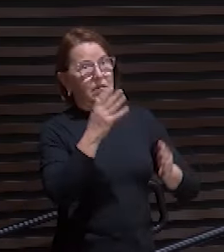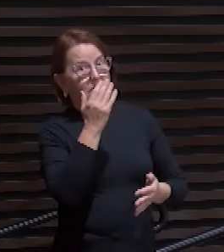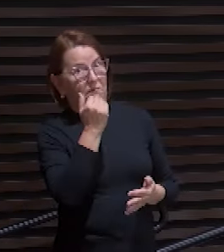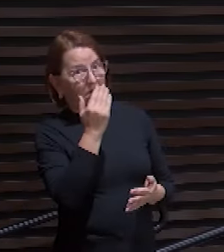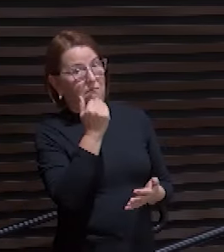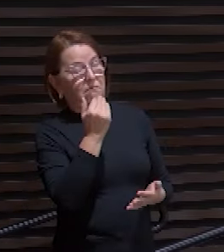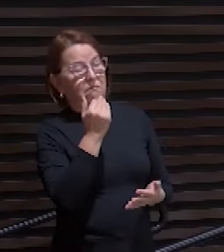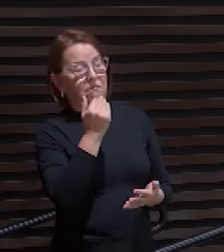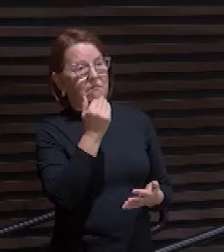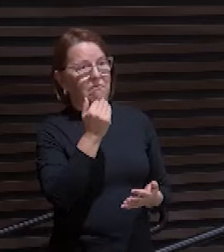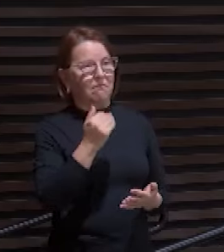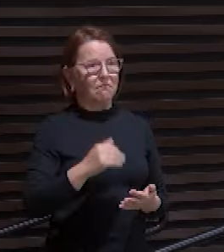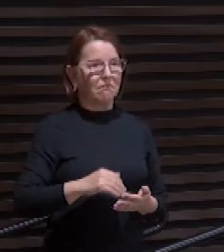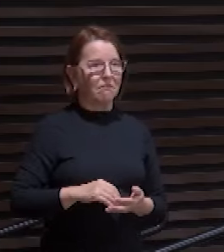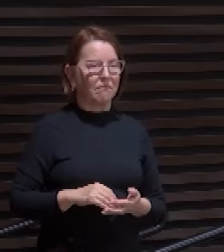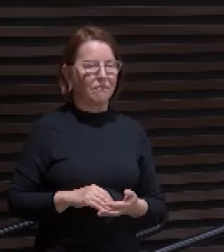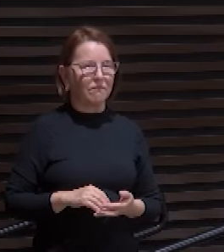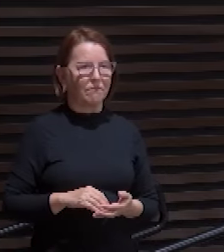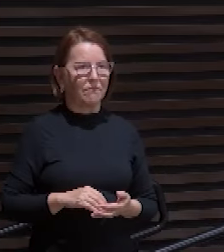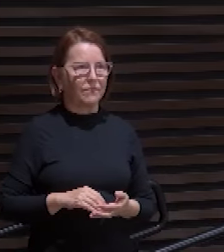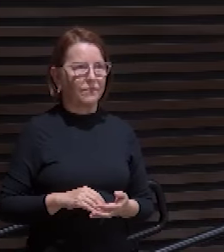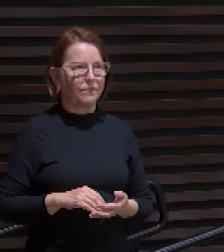apetite,